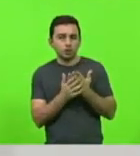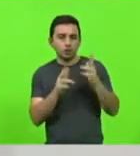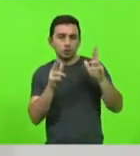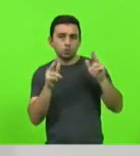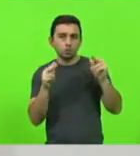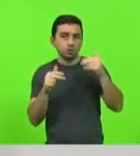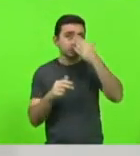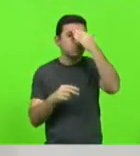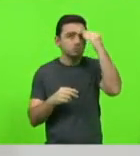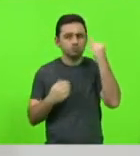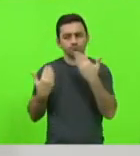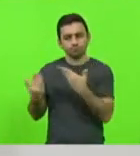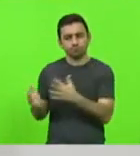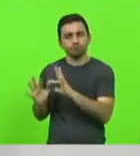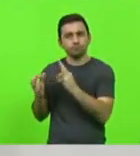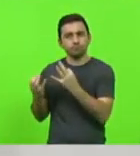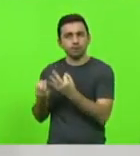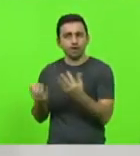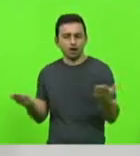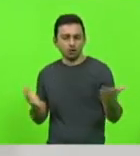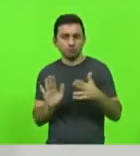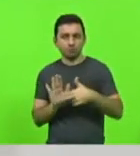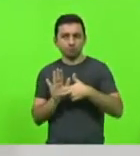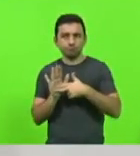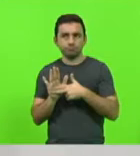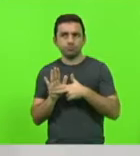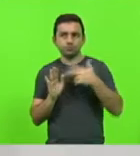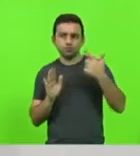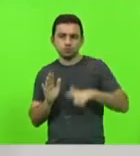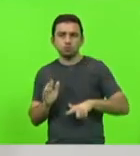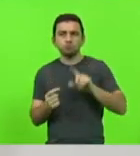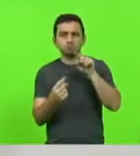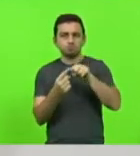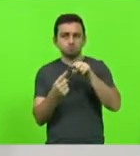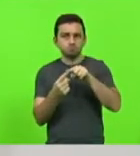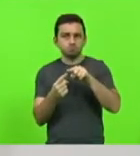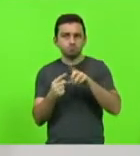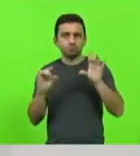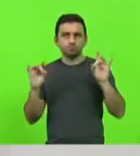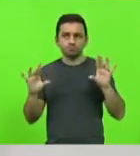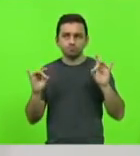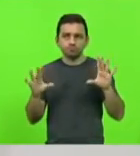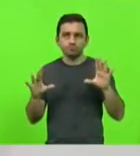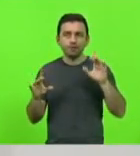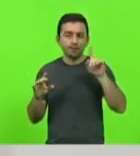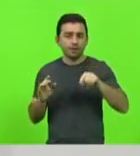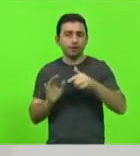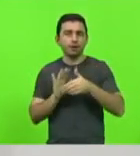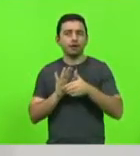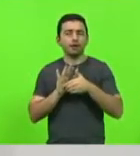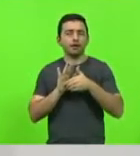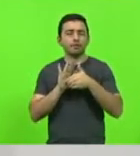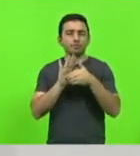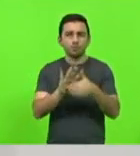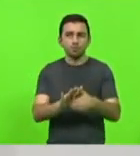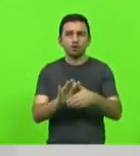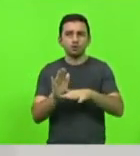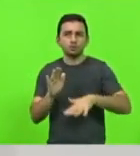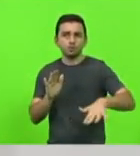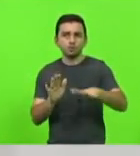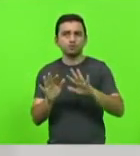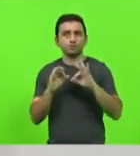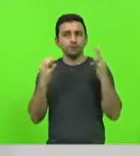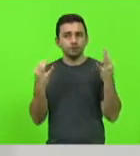suas origens, agora assume mais uma nobre missão neste Parlamento, de contribuir que todos os filhos tenham